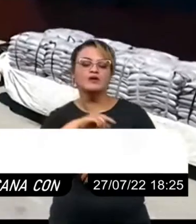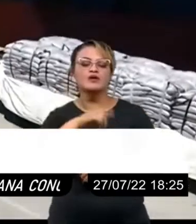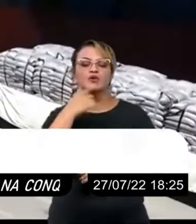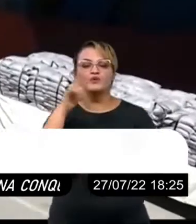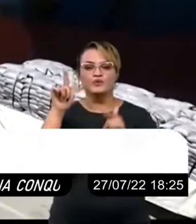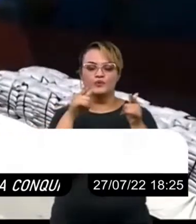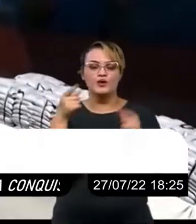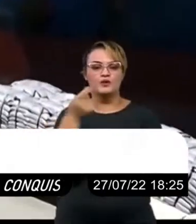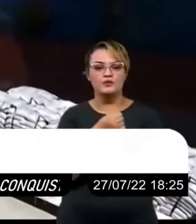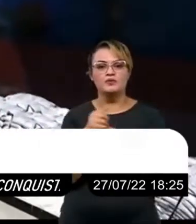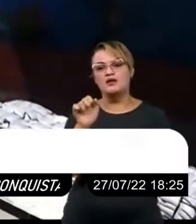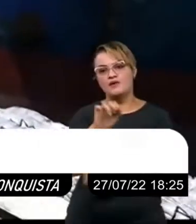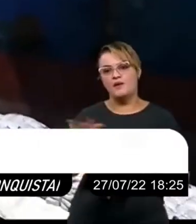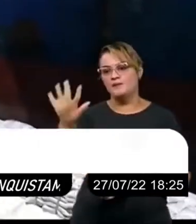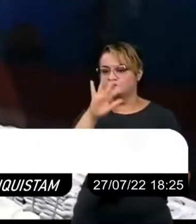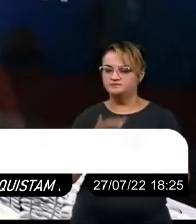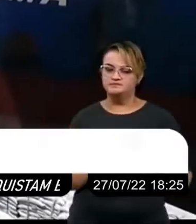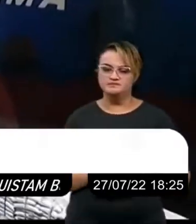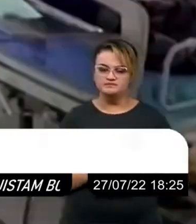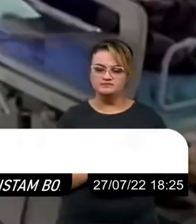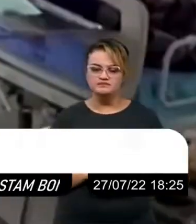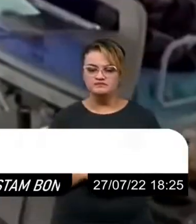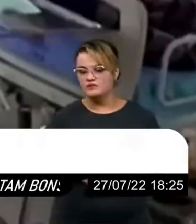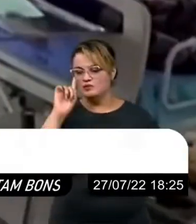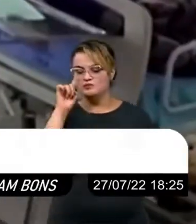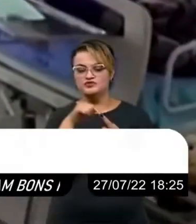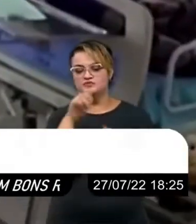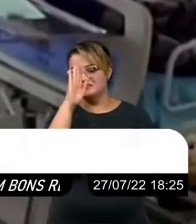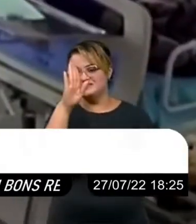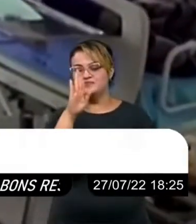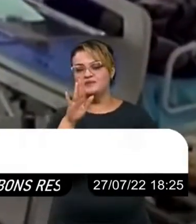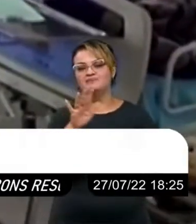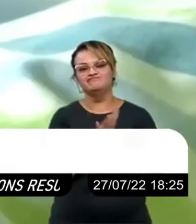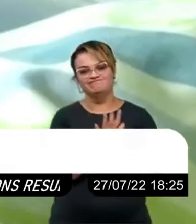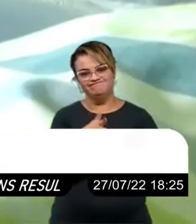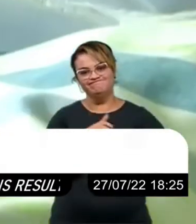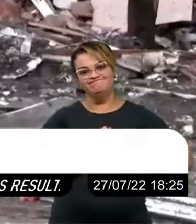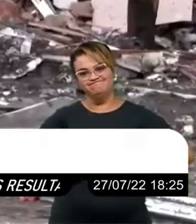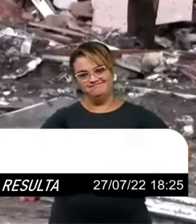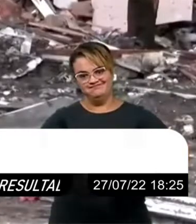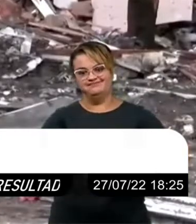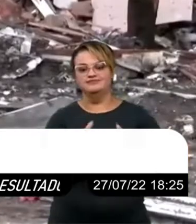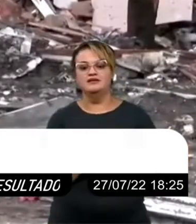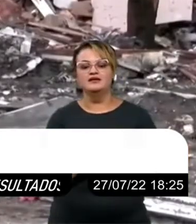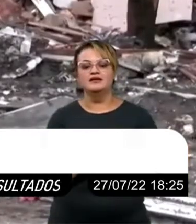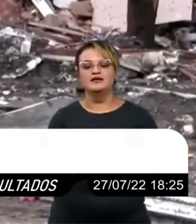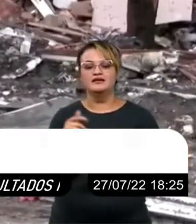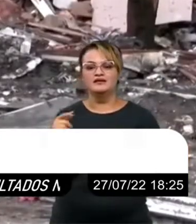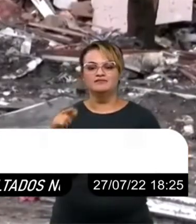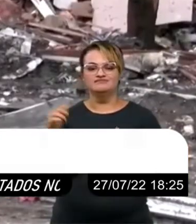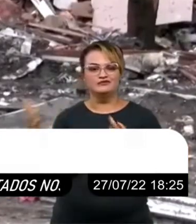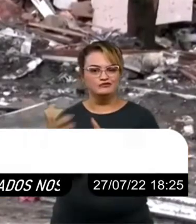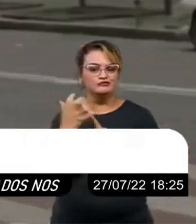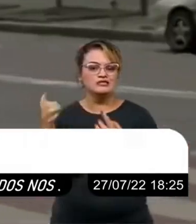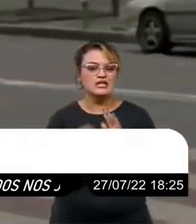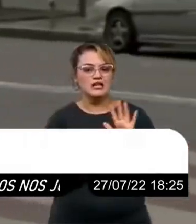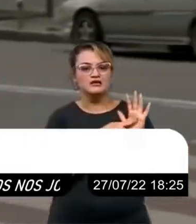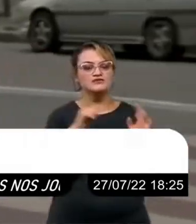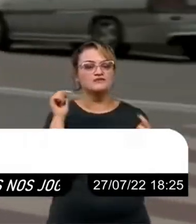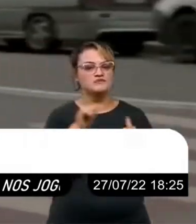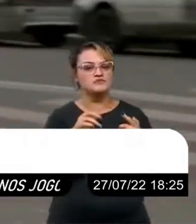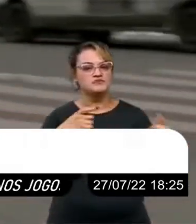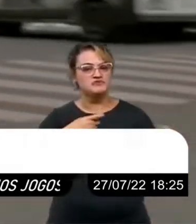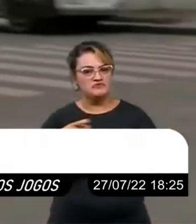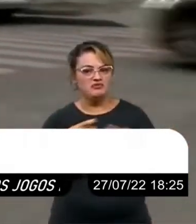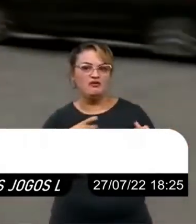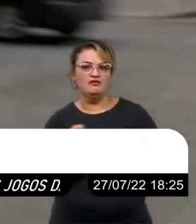principais economias europeias. O maior motivo, a pandemia de Covid-19 e as repercussões negativas dos